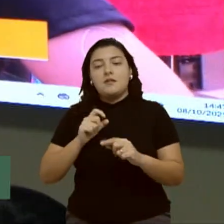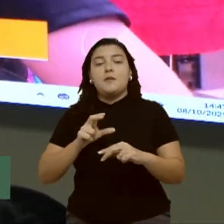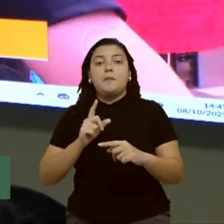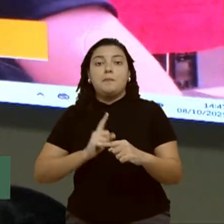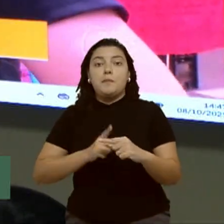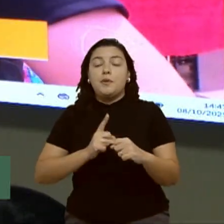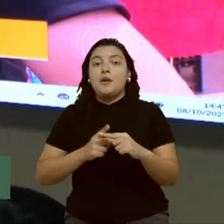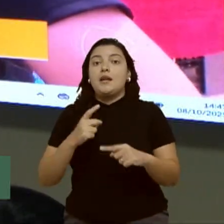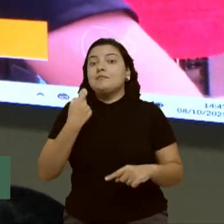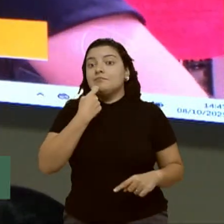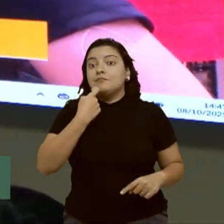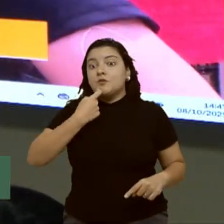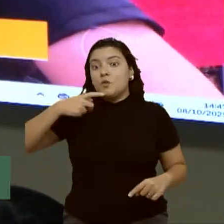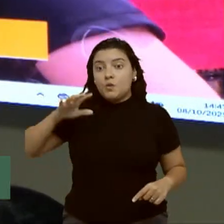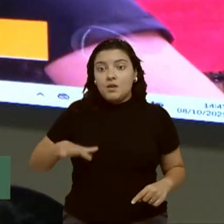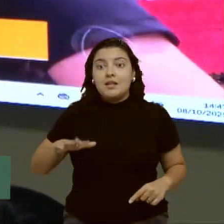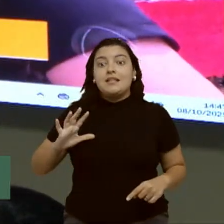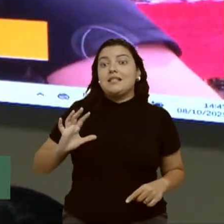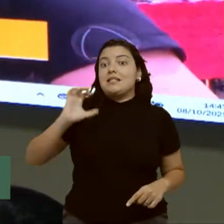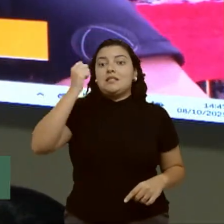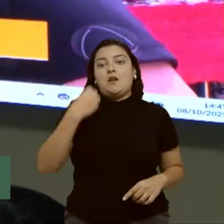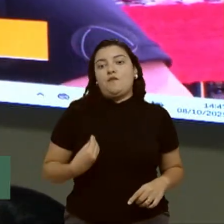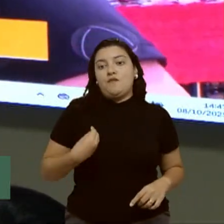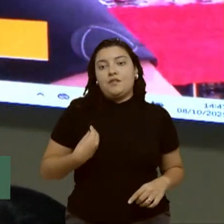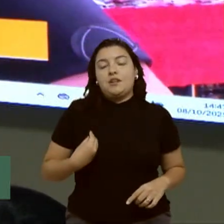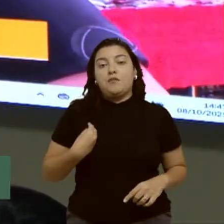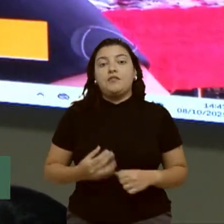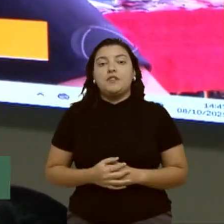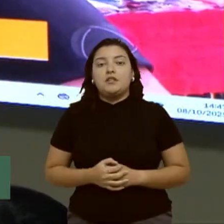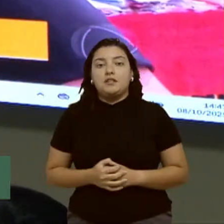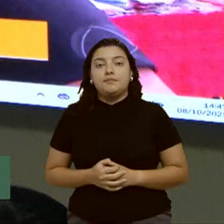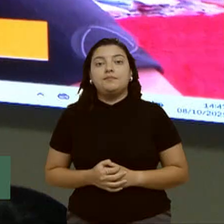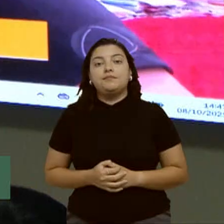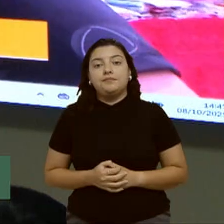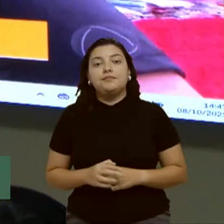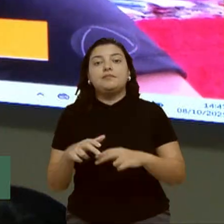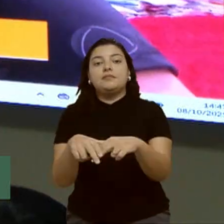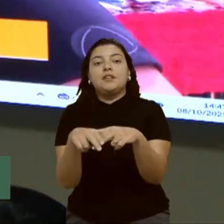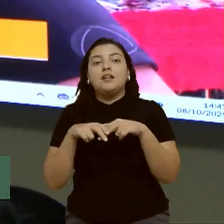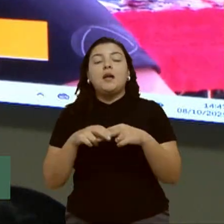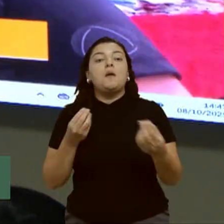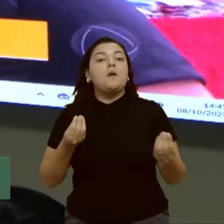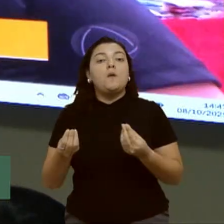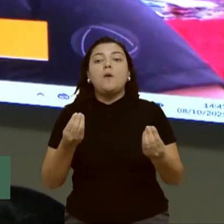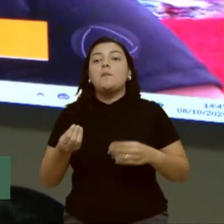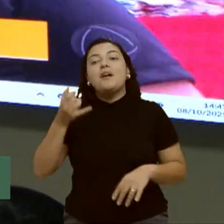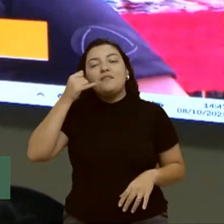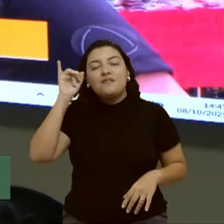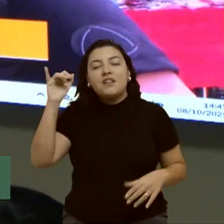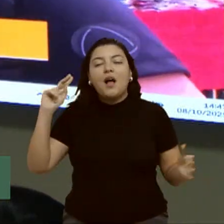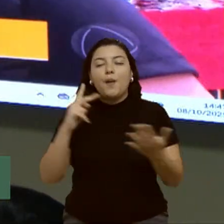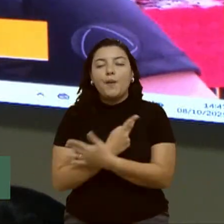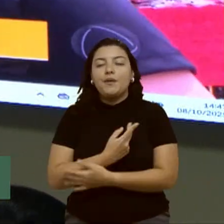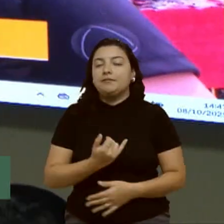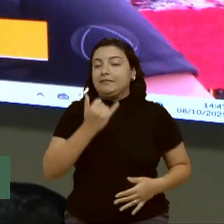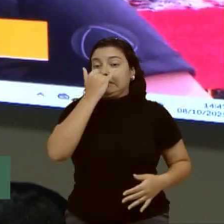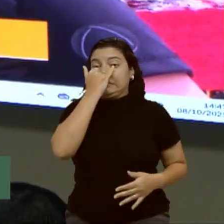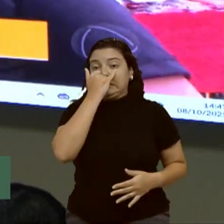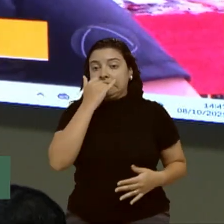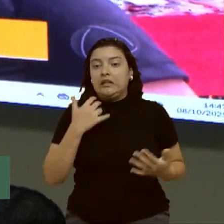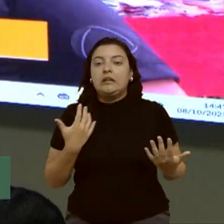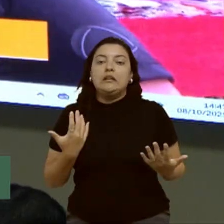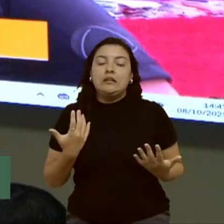Black Friday salva a vida de todo mundo. E como que você faz, por exemplo, para não cair na